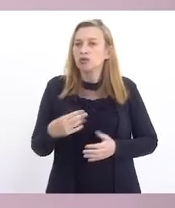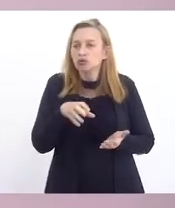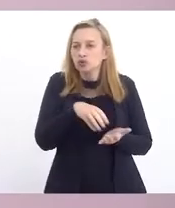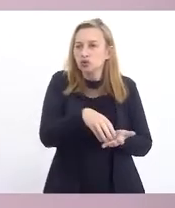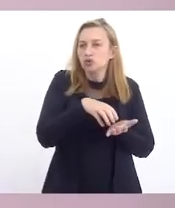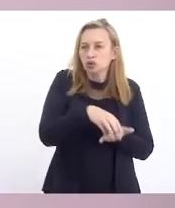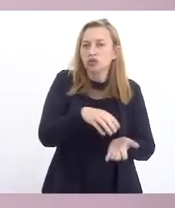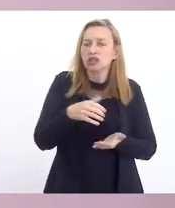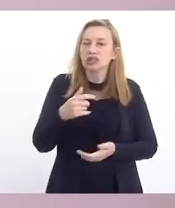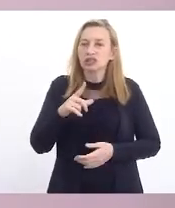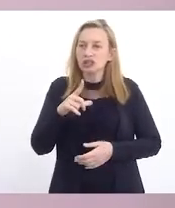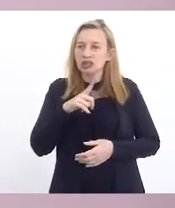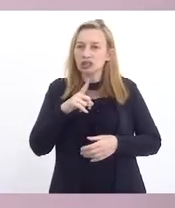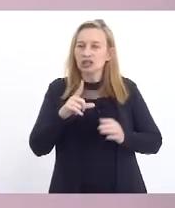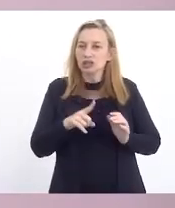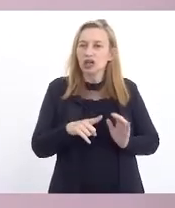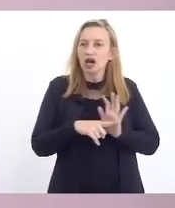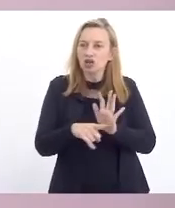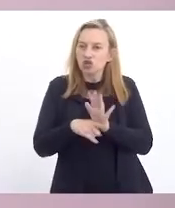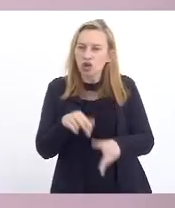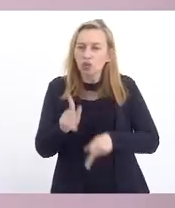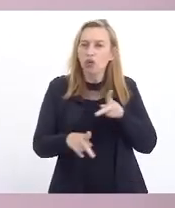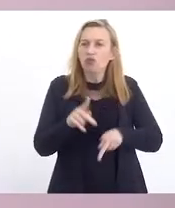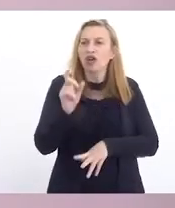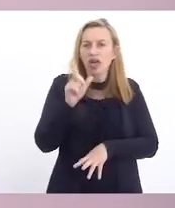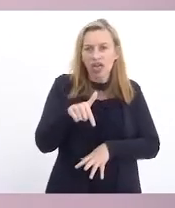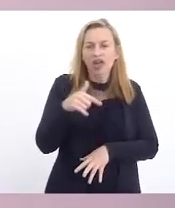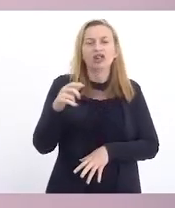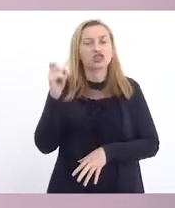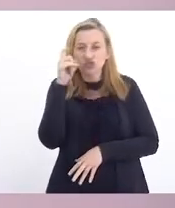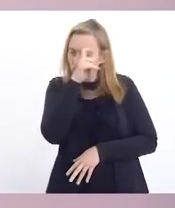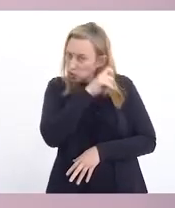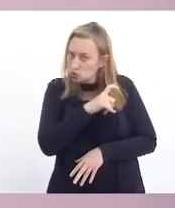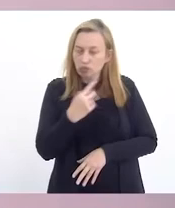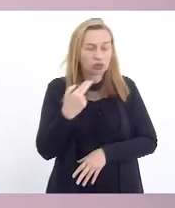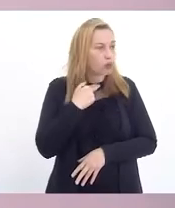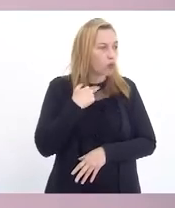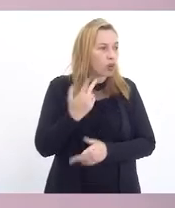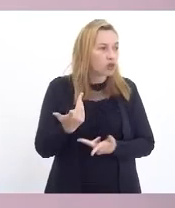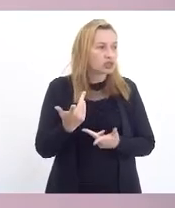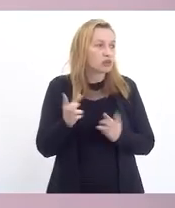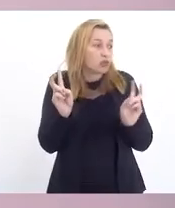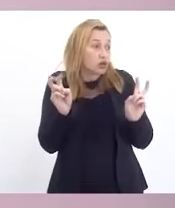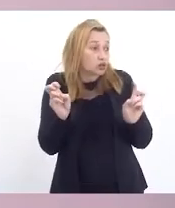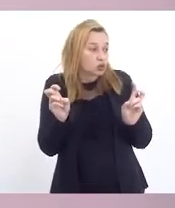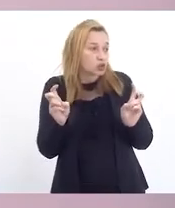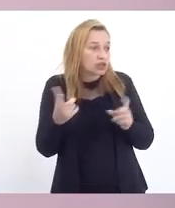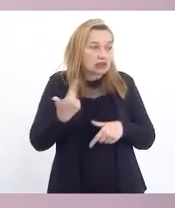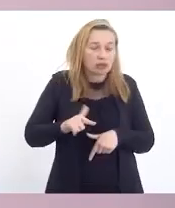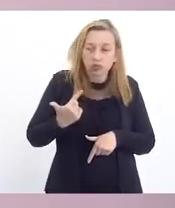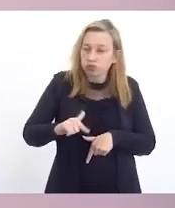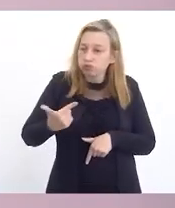tentam tutelar a população. E isso é muito difícil, isso não pode ser uma situação que se repita